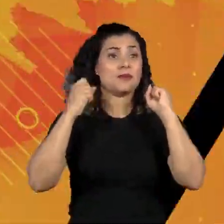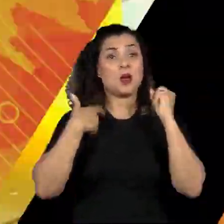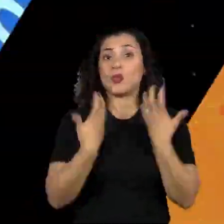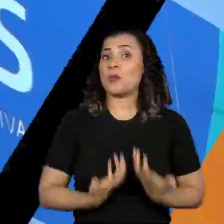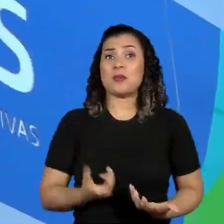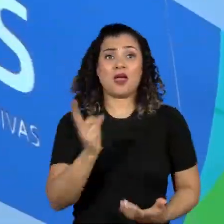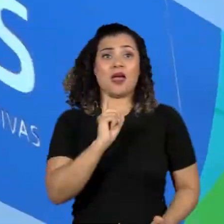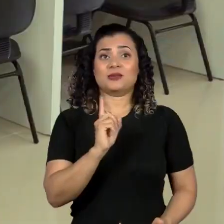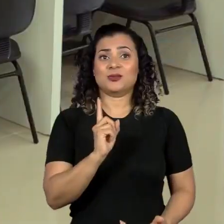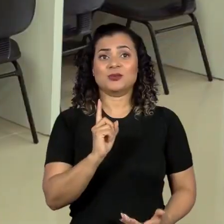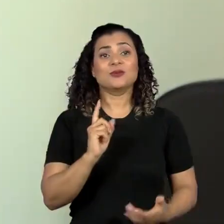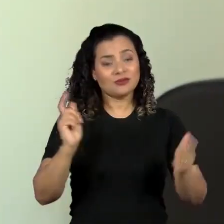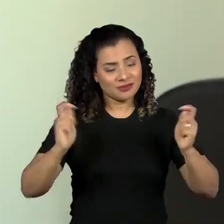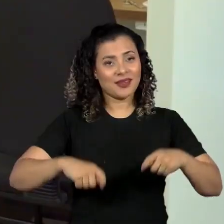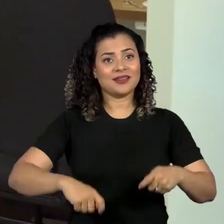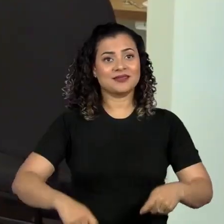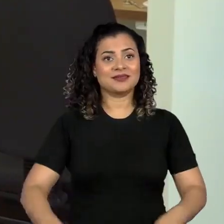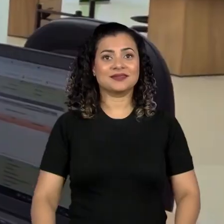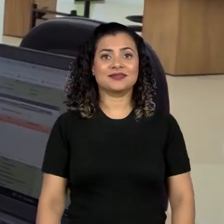canso.